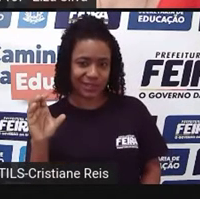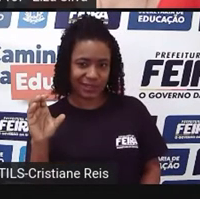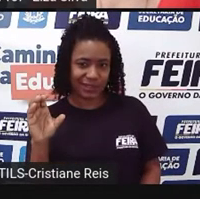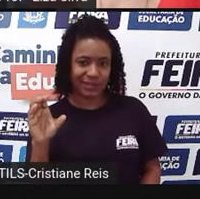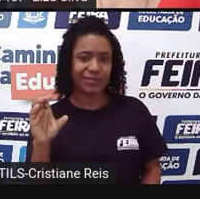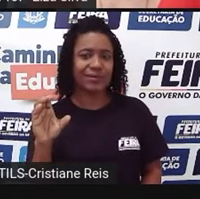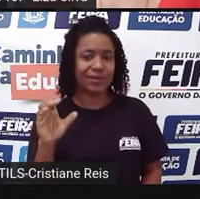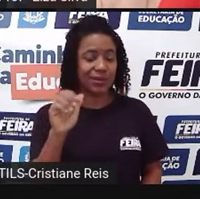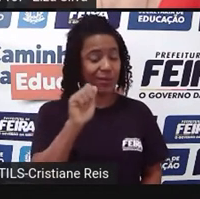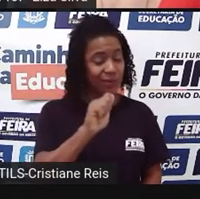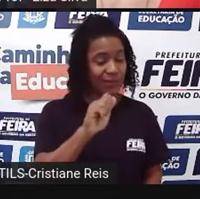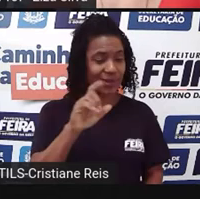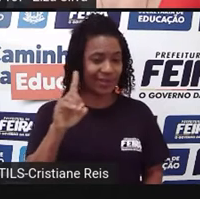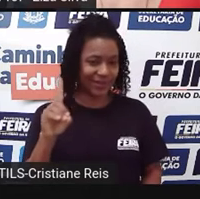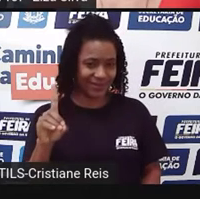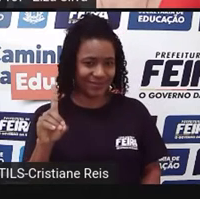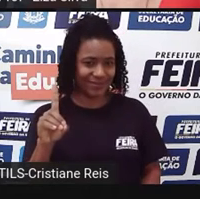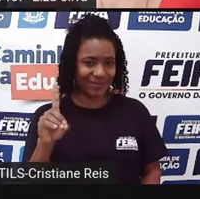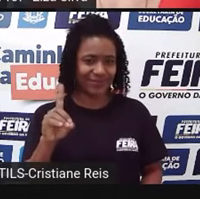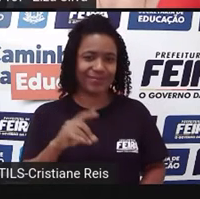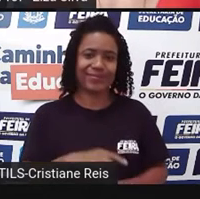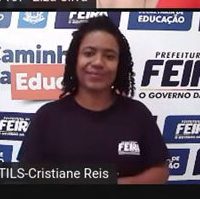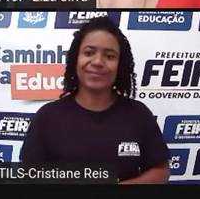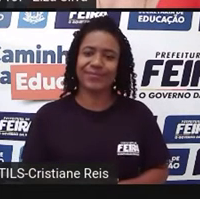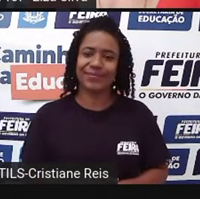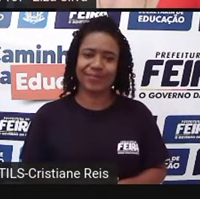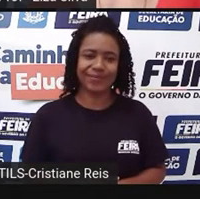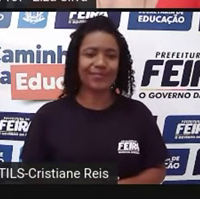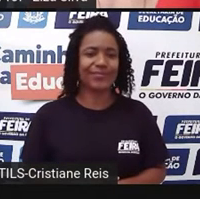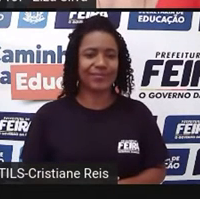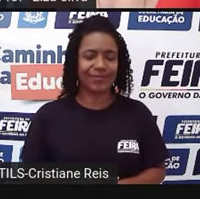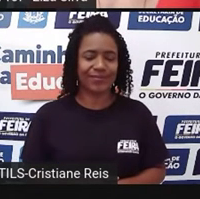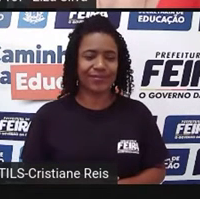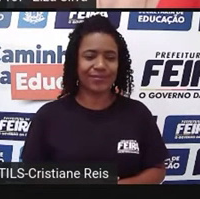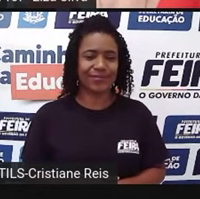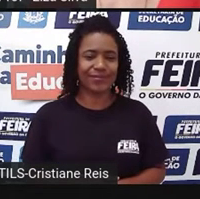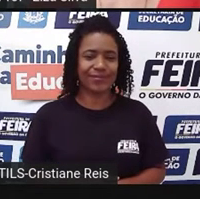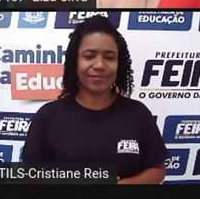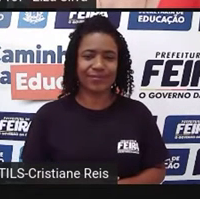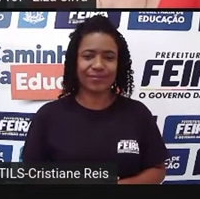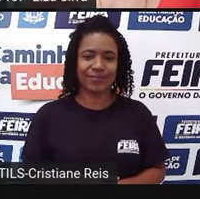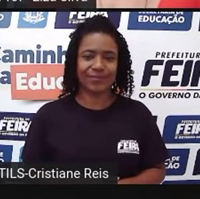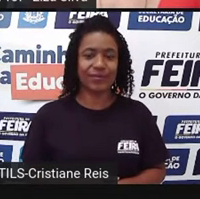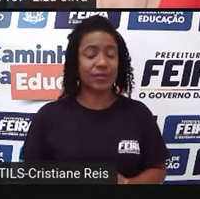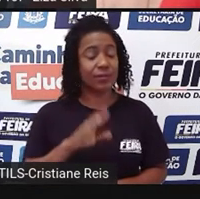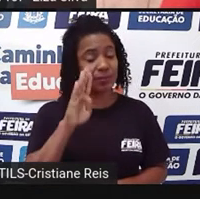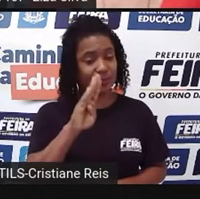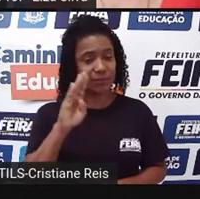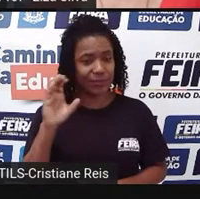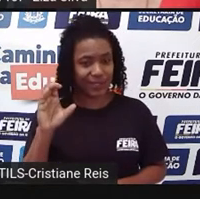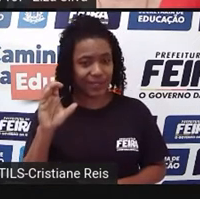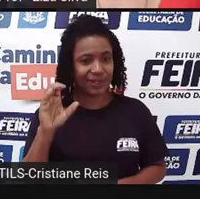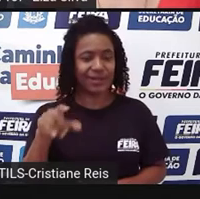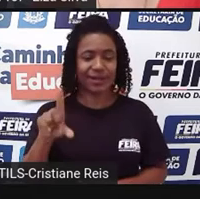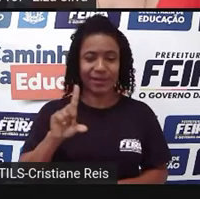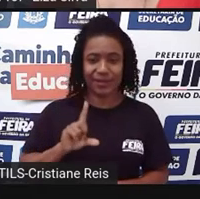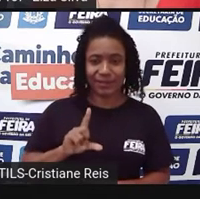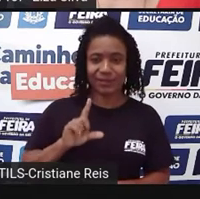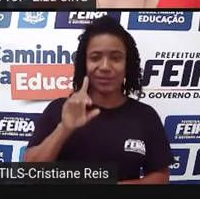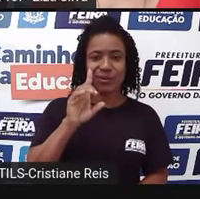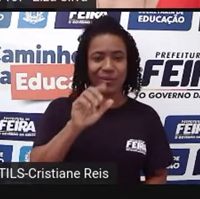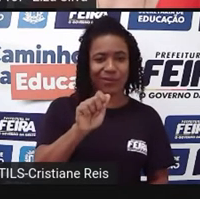before Christ e de and Johnny antes de Cristo e depois de Cristo